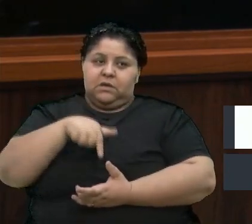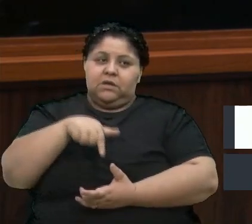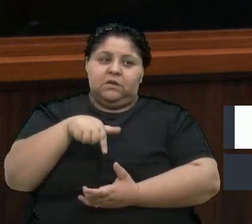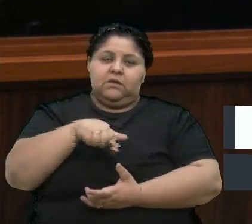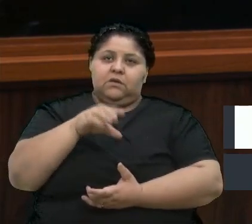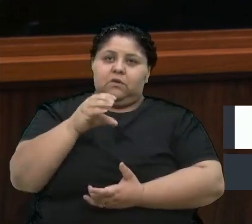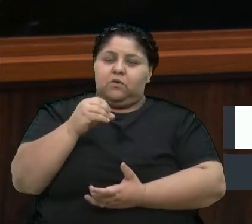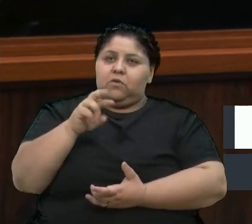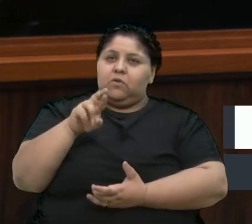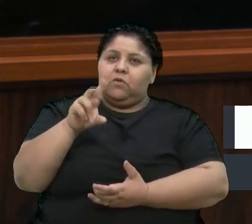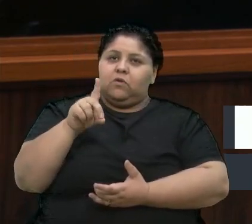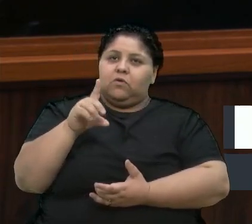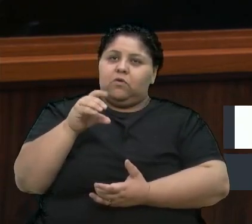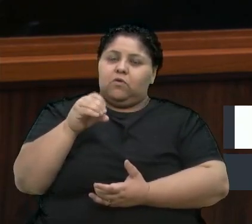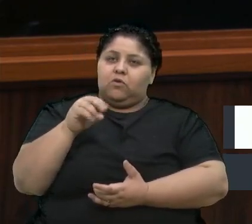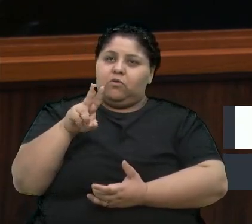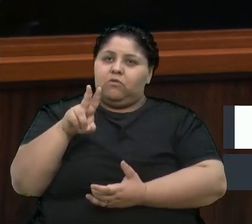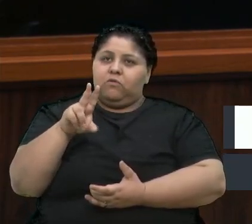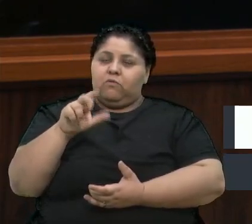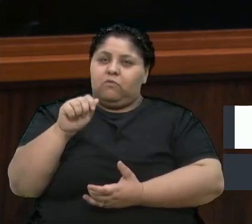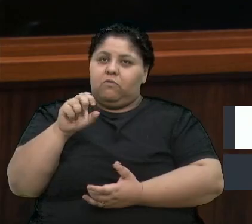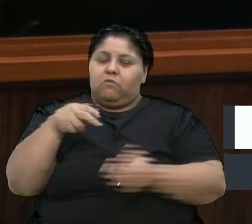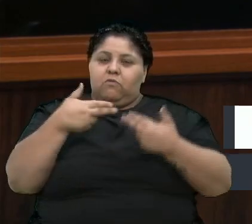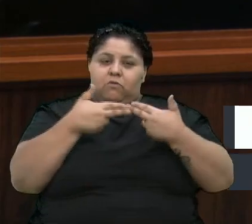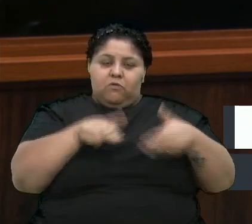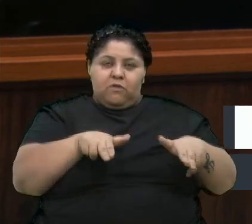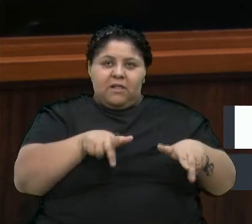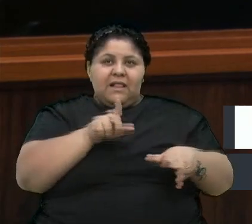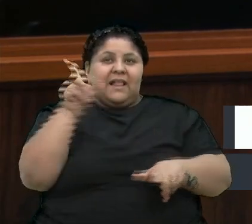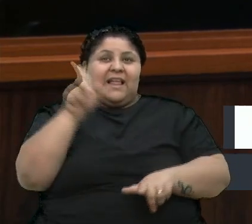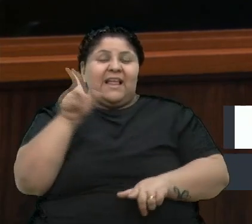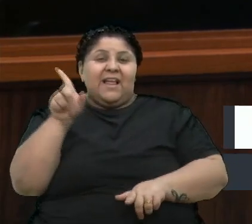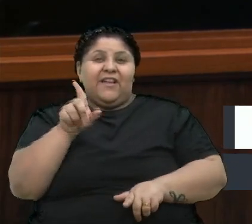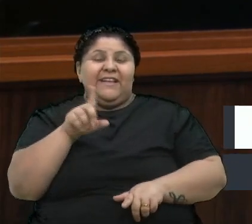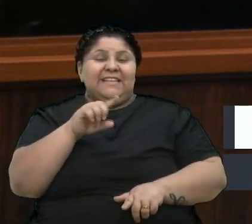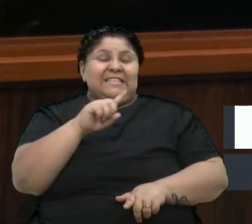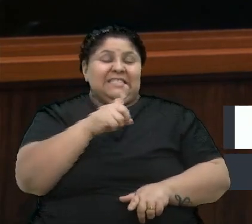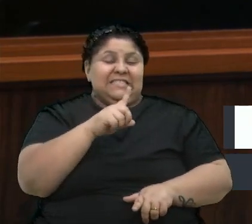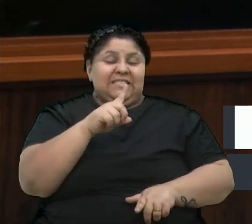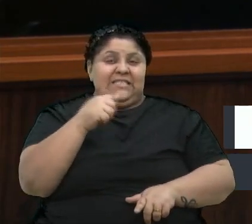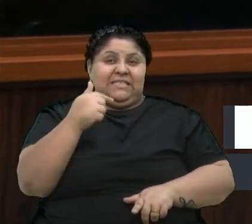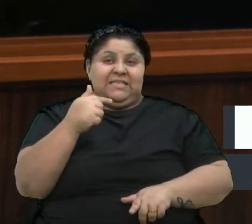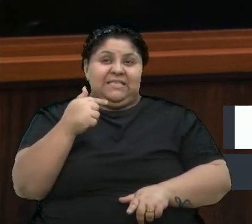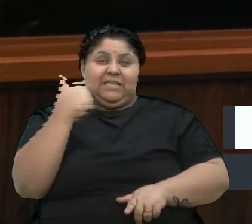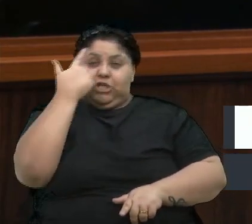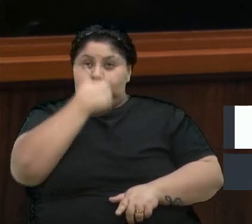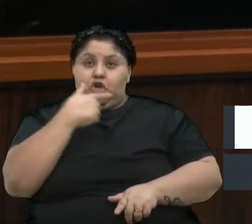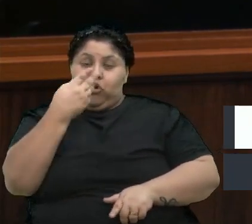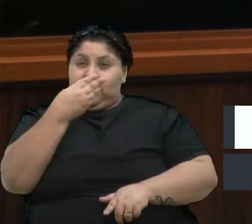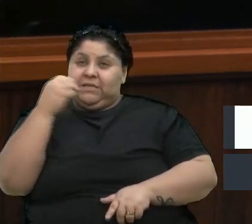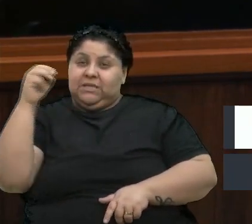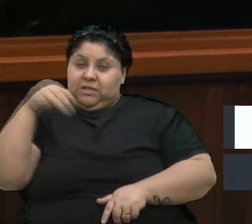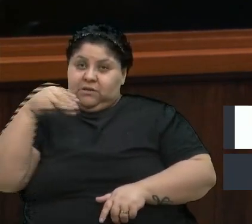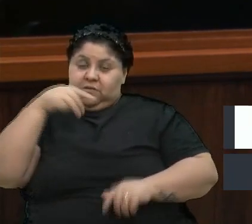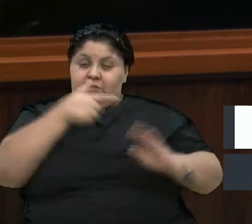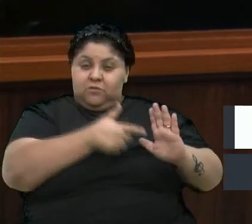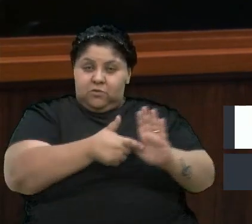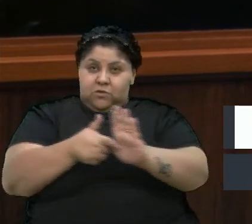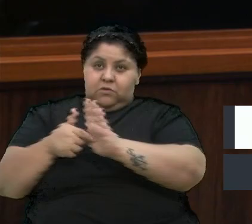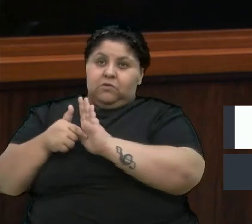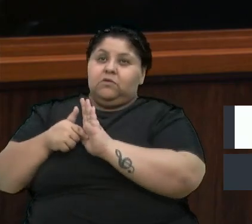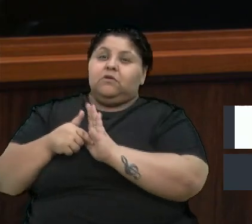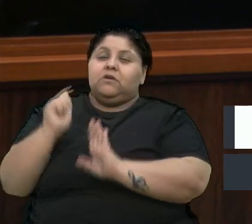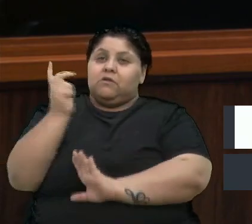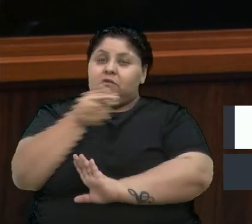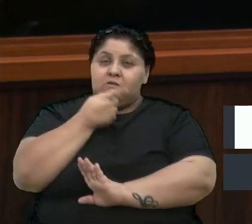o lançamento lá será hoje às 17h30. Terá a exposição do documentário Aos